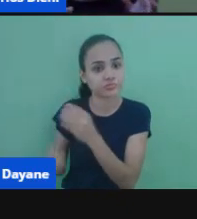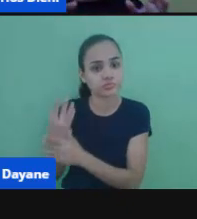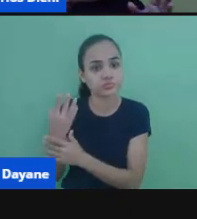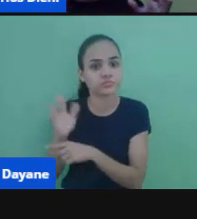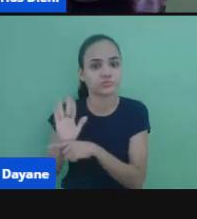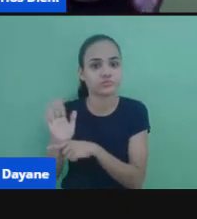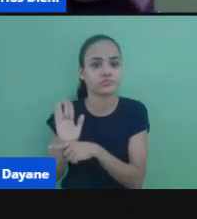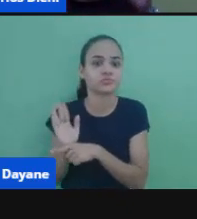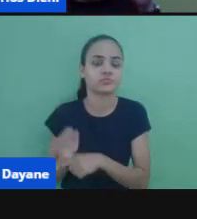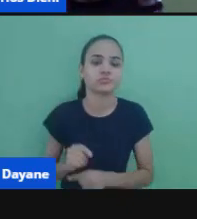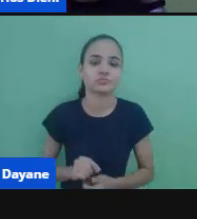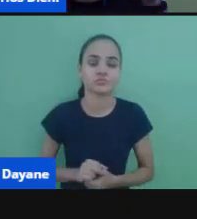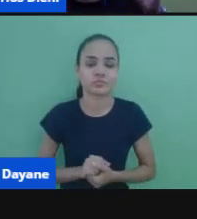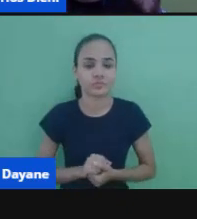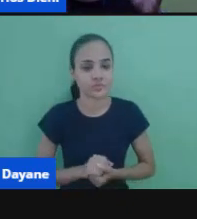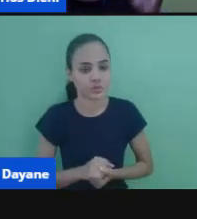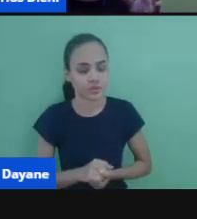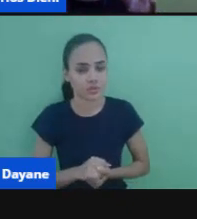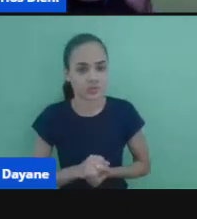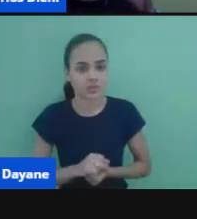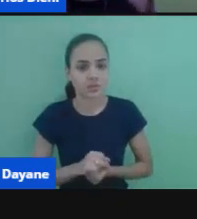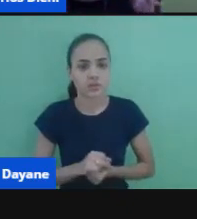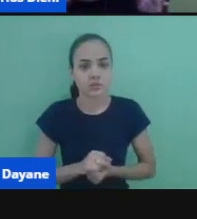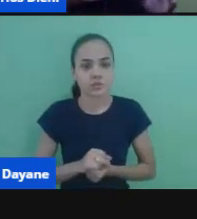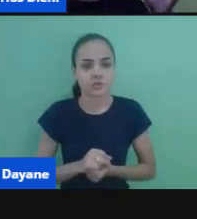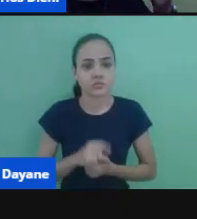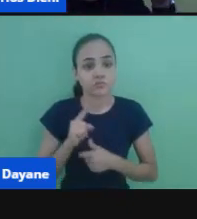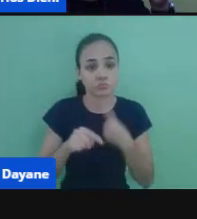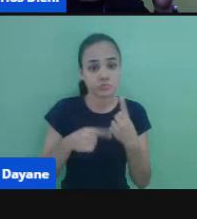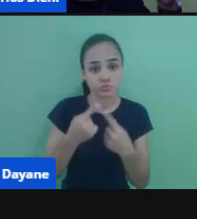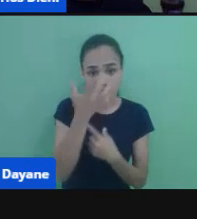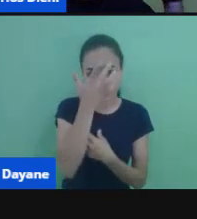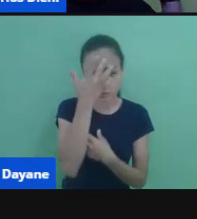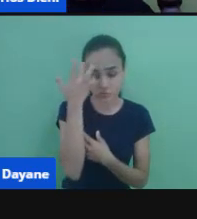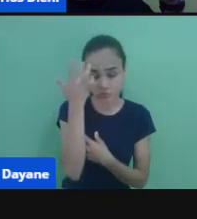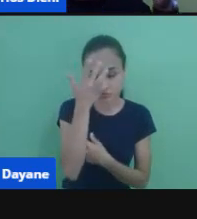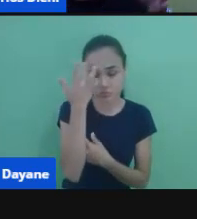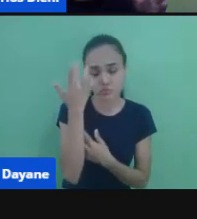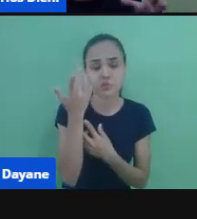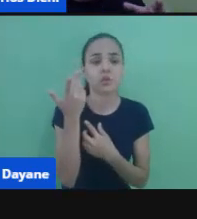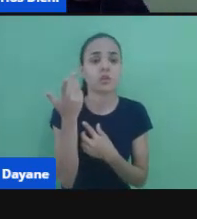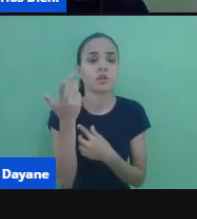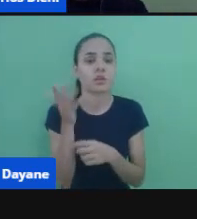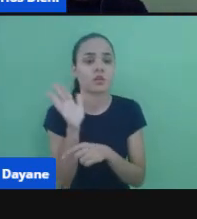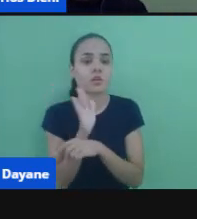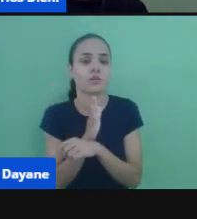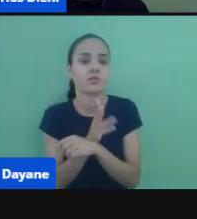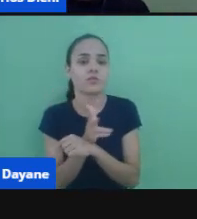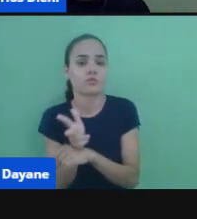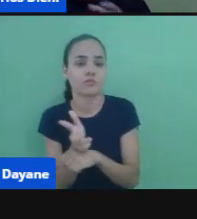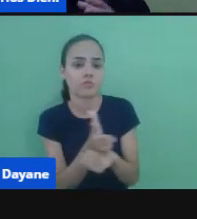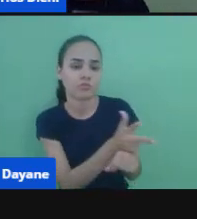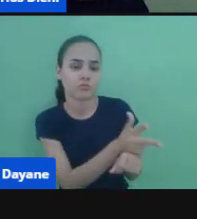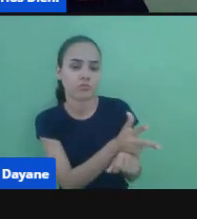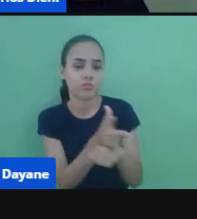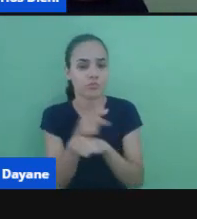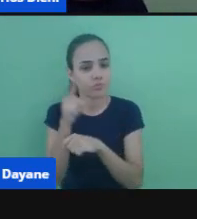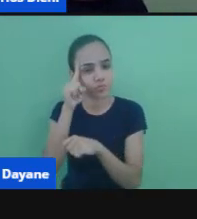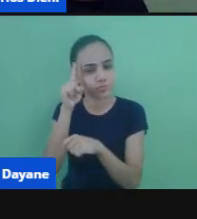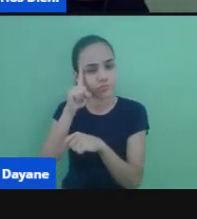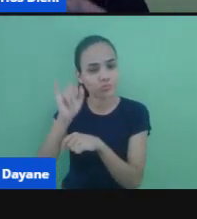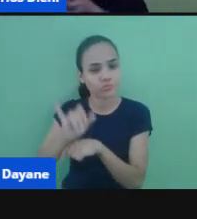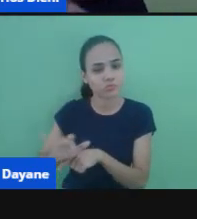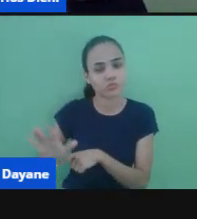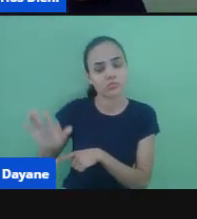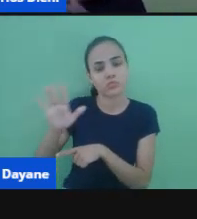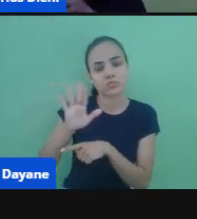as pessoas passaram a filmar mais cenas do cotidiano, imagens. Por exemplo, as pessoas vinham aqui no